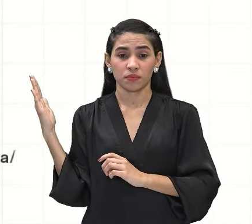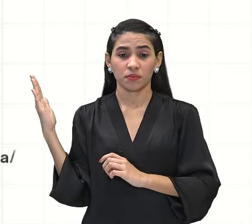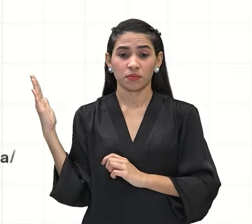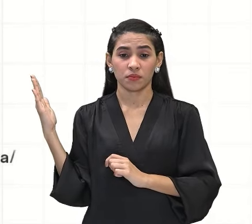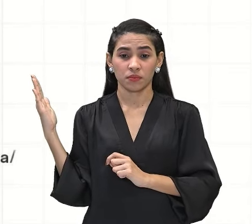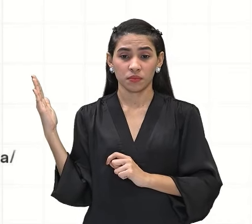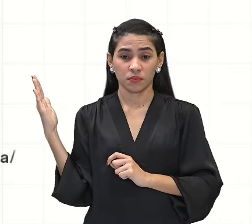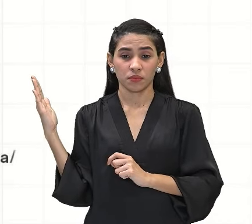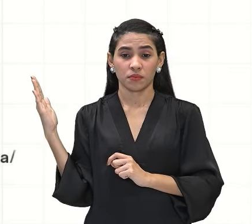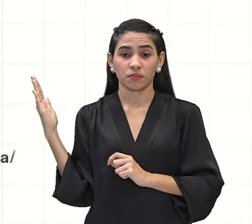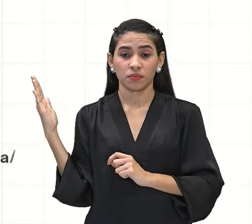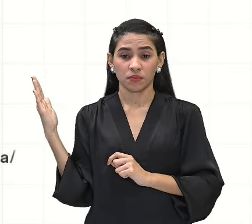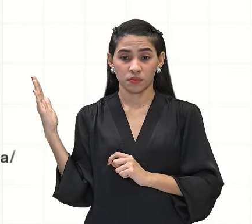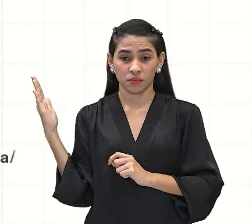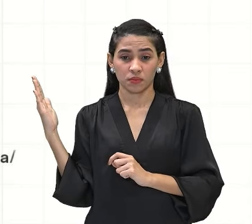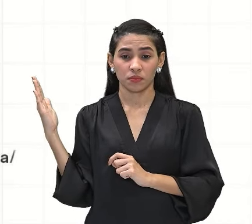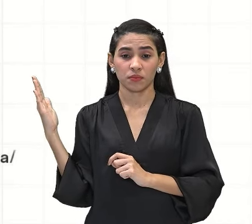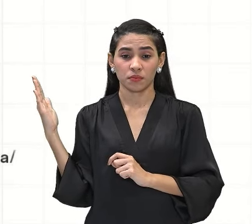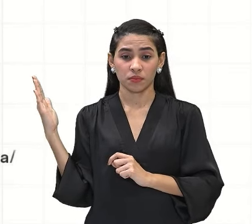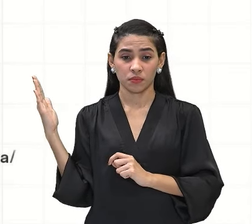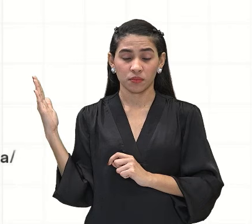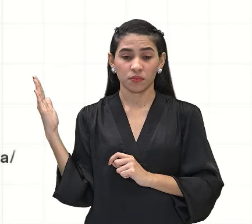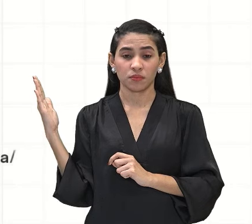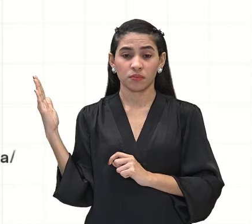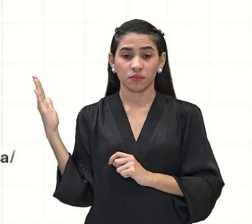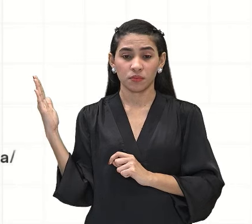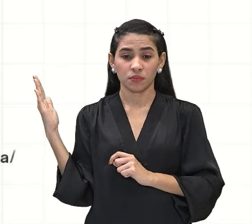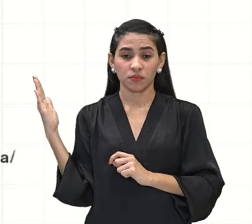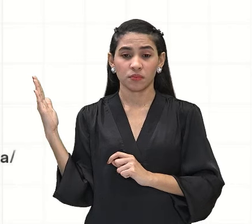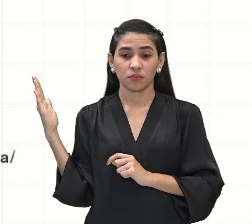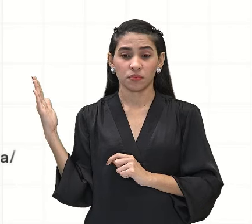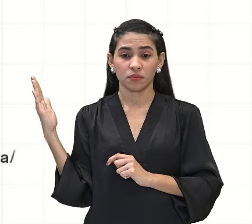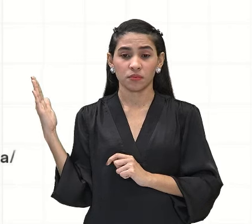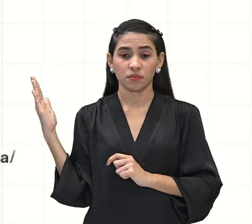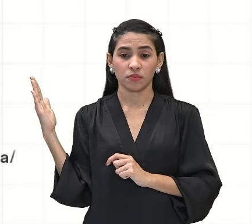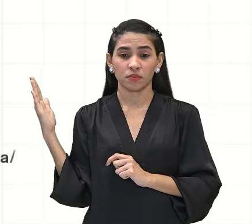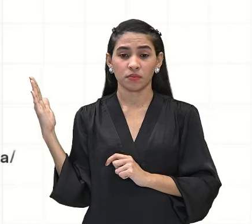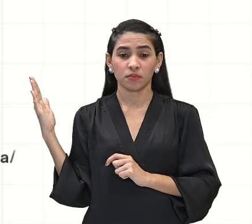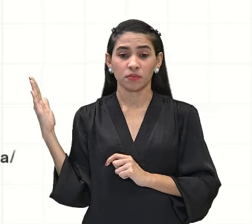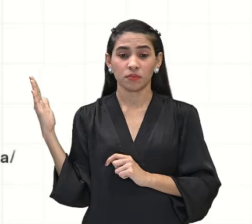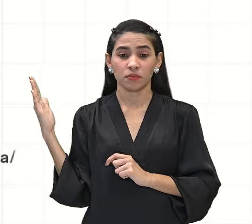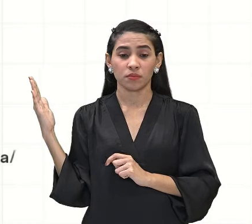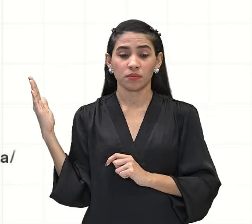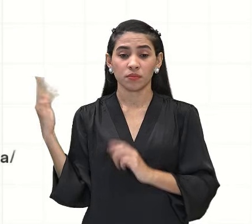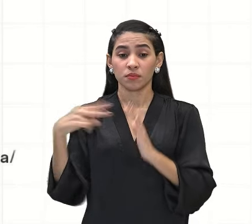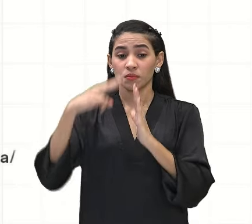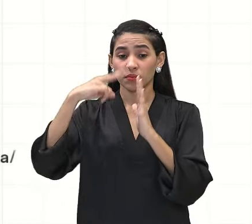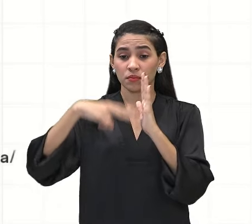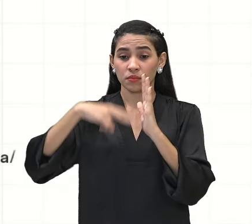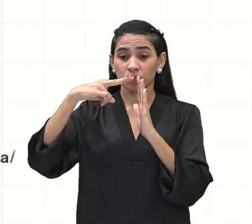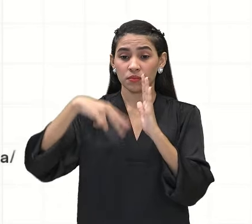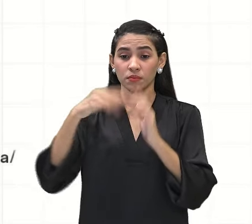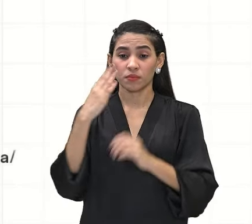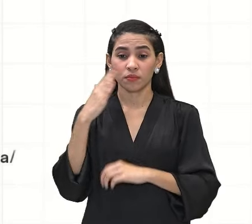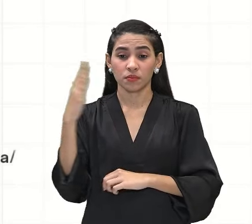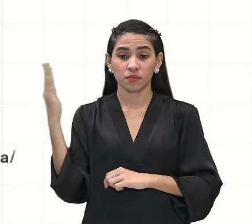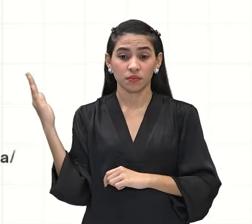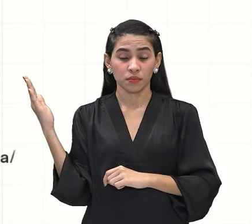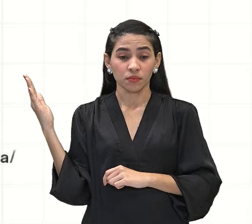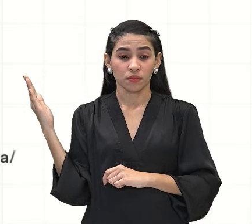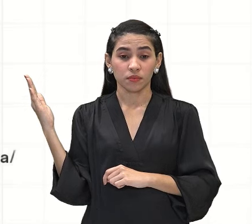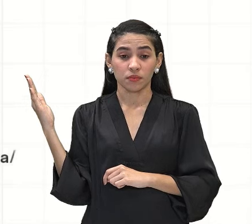segmento que liga o meio da pista em dois extremos é de 100 m Olha